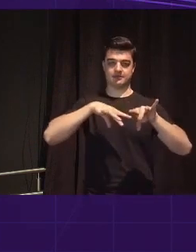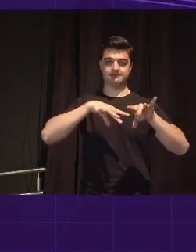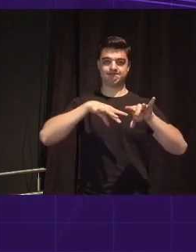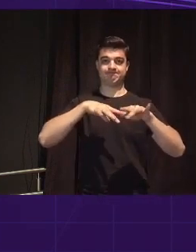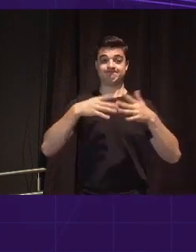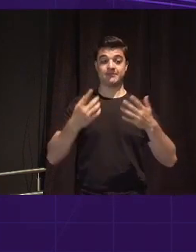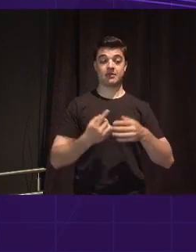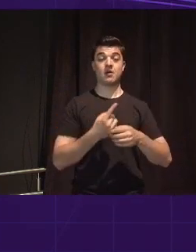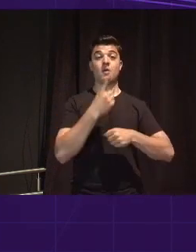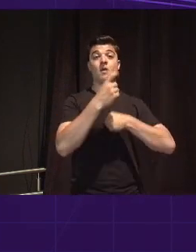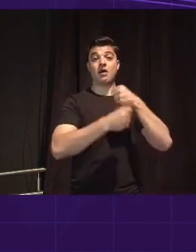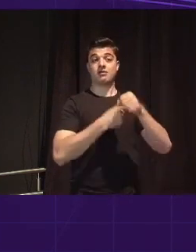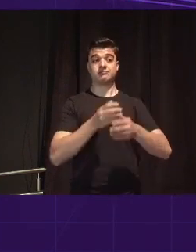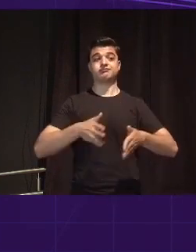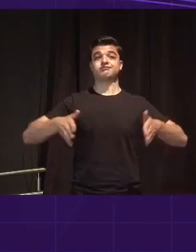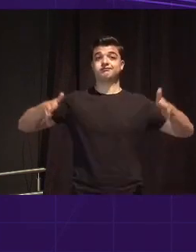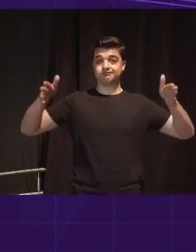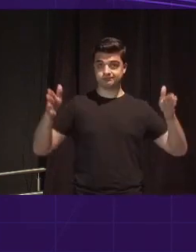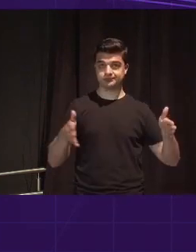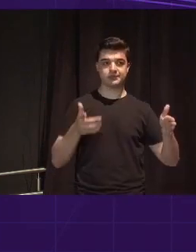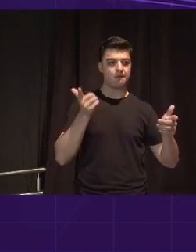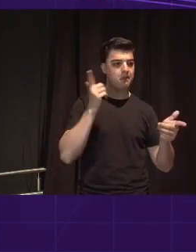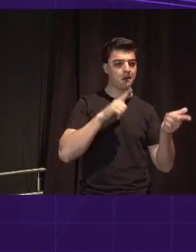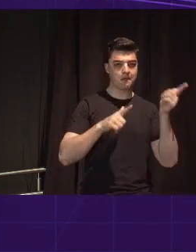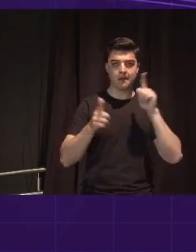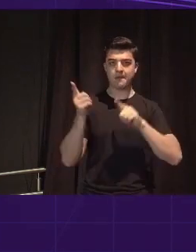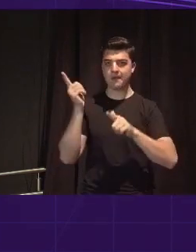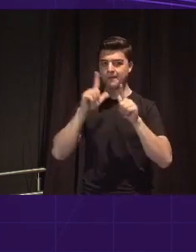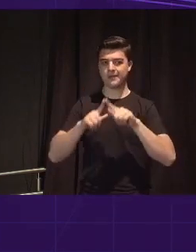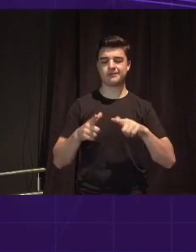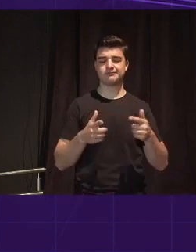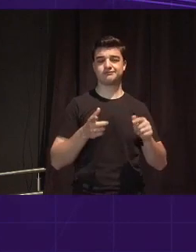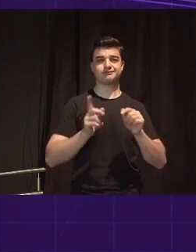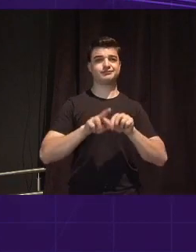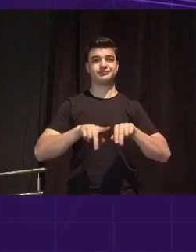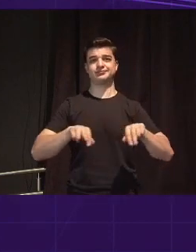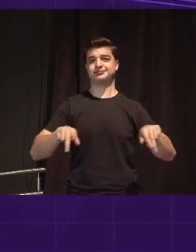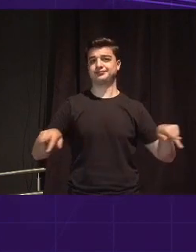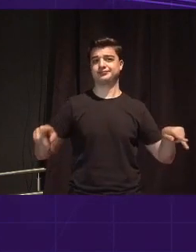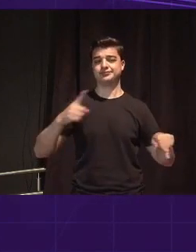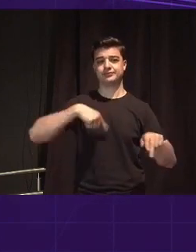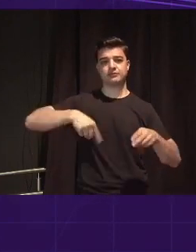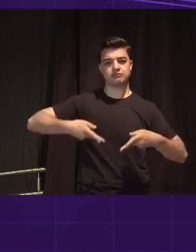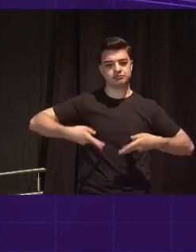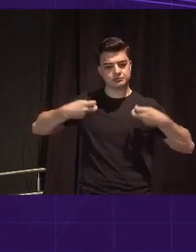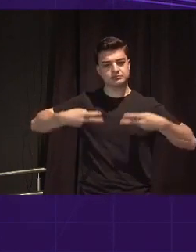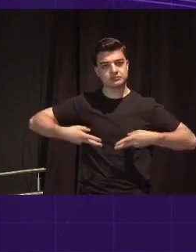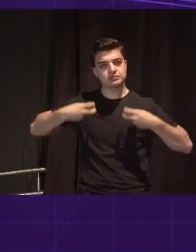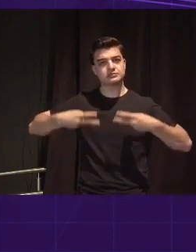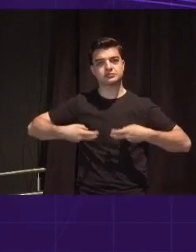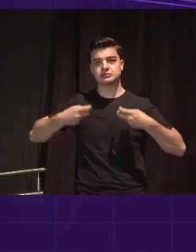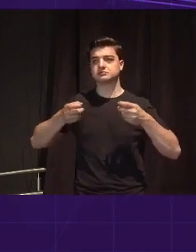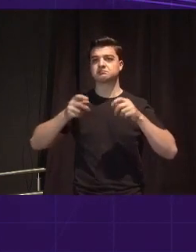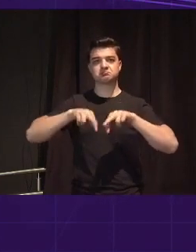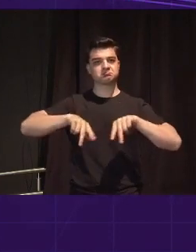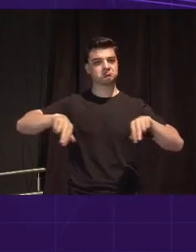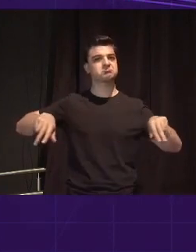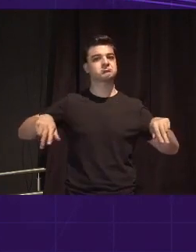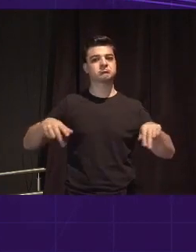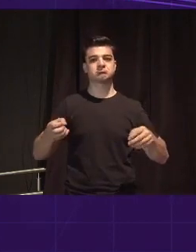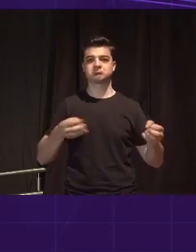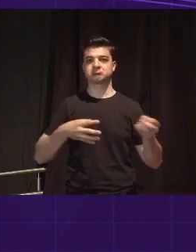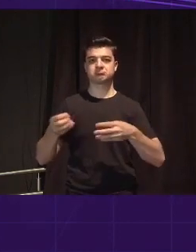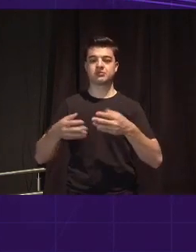um ano em que a gente produziu muito e a gente se redescobriu muito como agileiros. Mas a gente sabe que a gente ainda tem muito pela